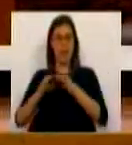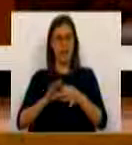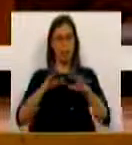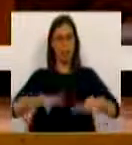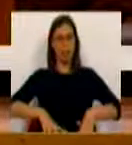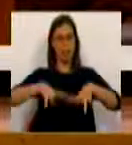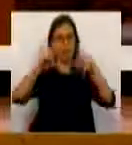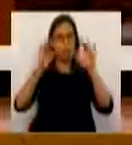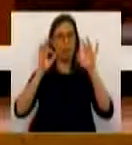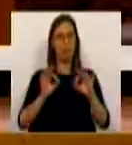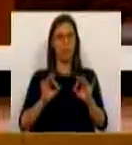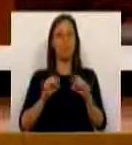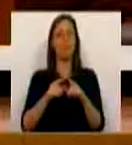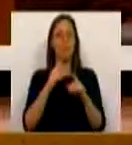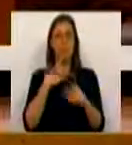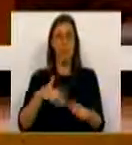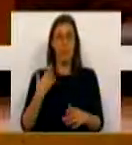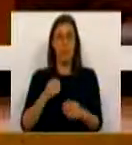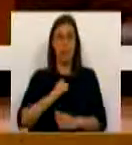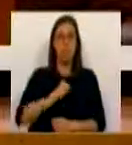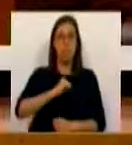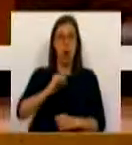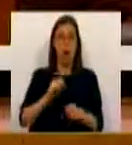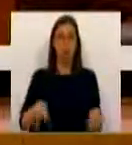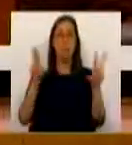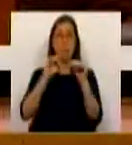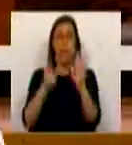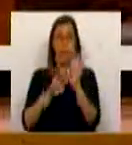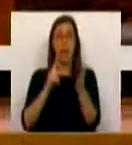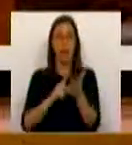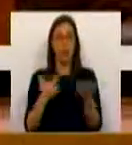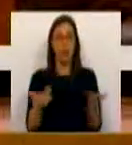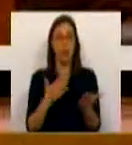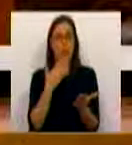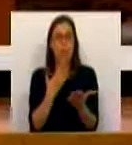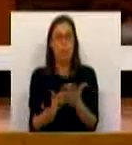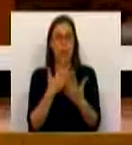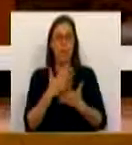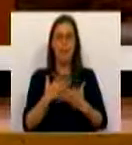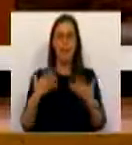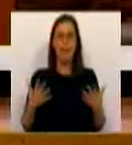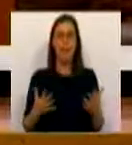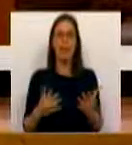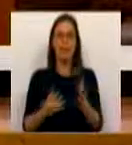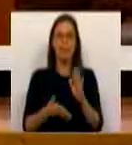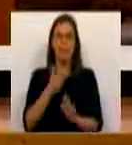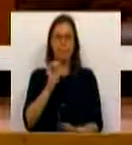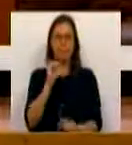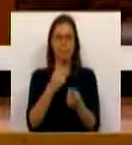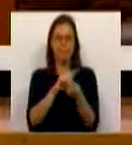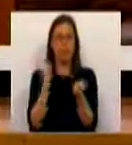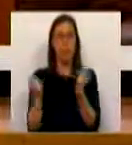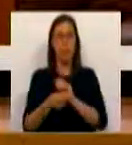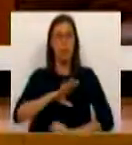com o desenvolvimento galopante das novas tecnologias, tem vindo a operar uma enorme e rápida mudança